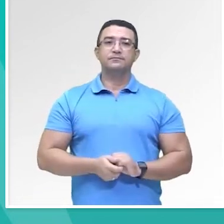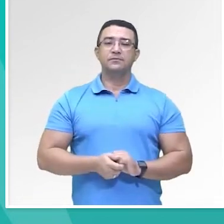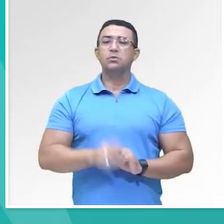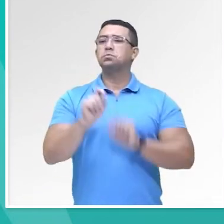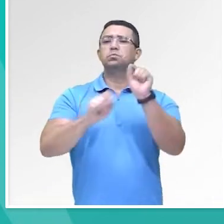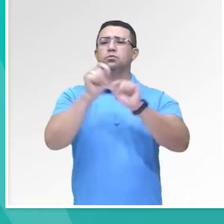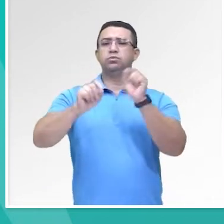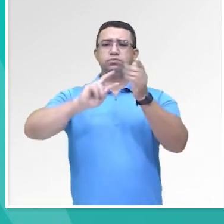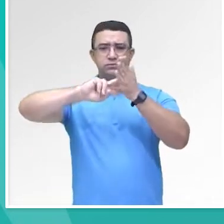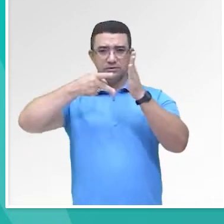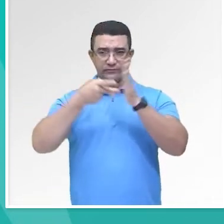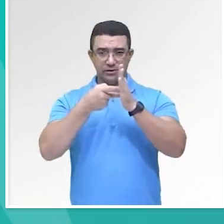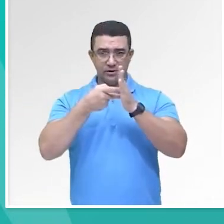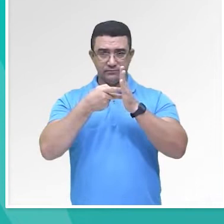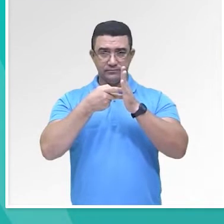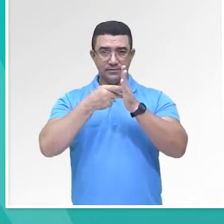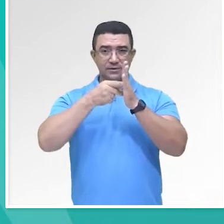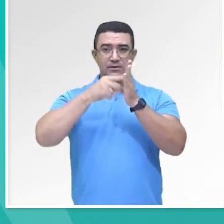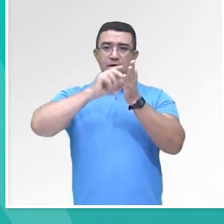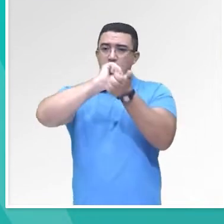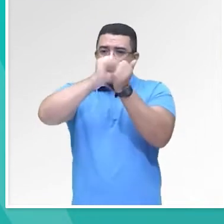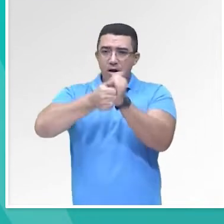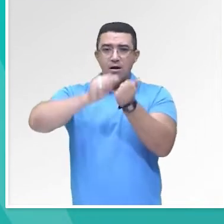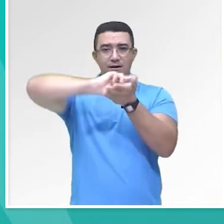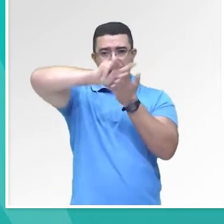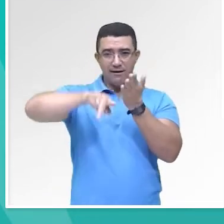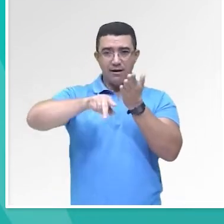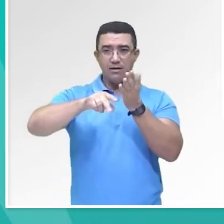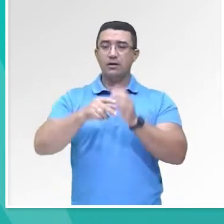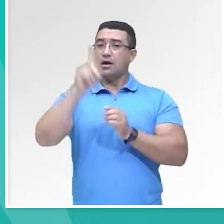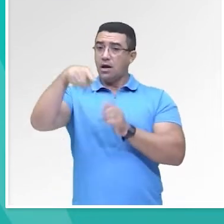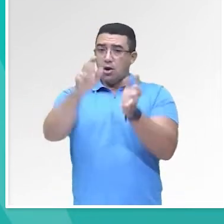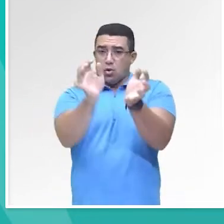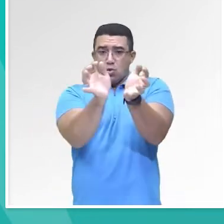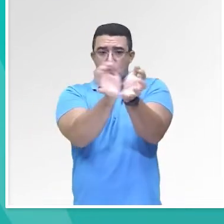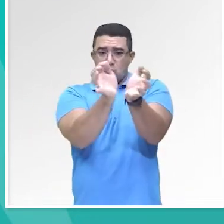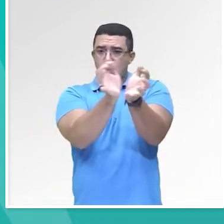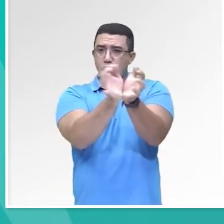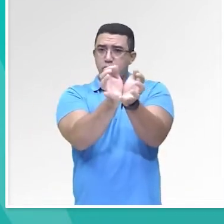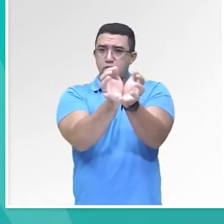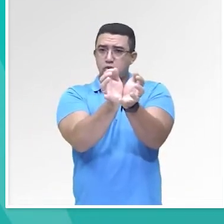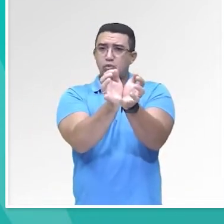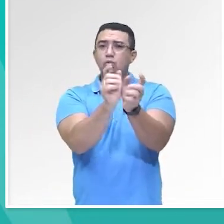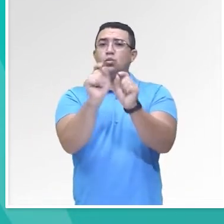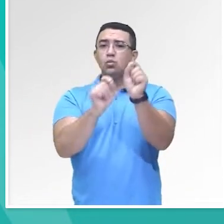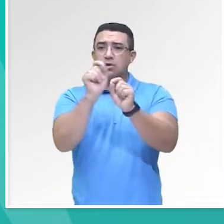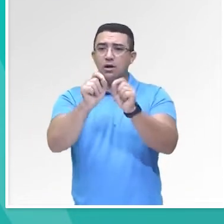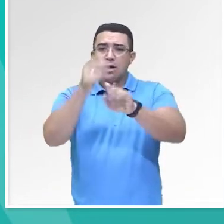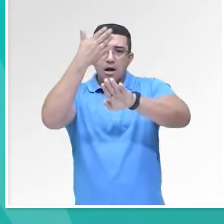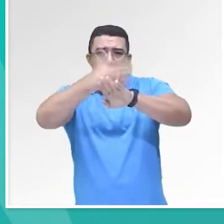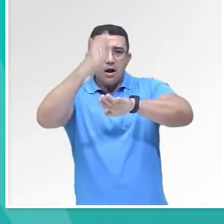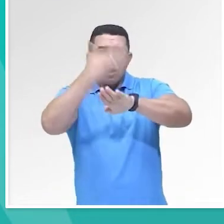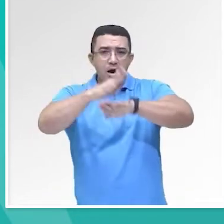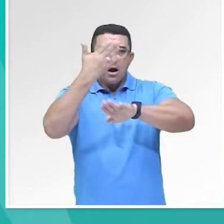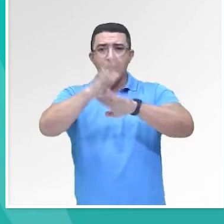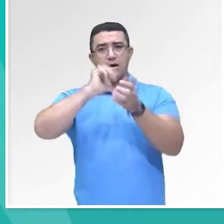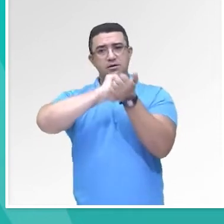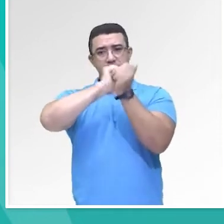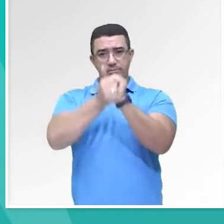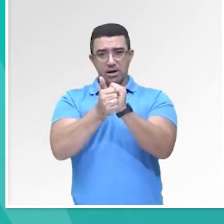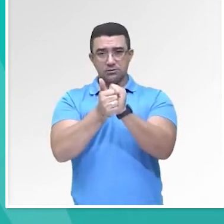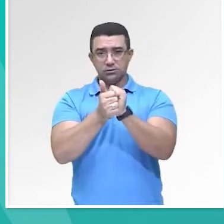é o atletismo? Consiste em um conjunto de práticas esportivas que estão classificadas